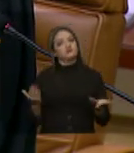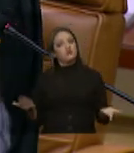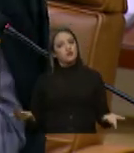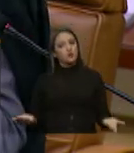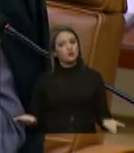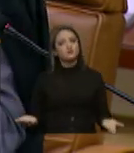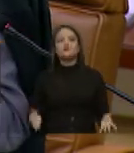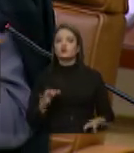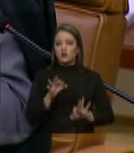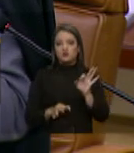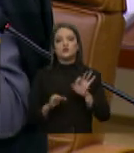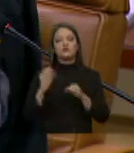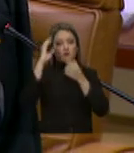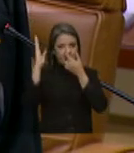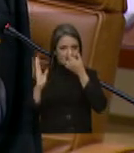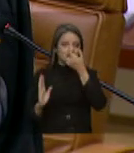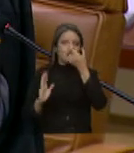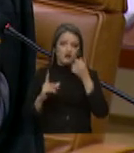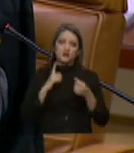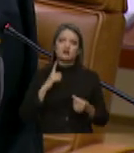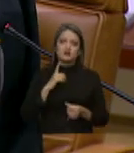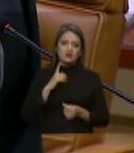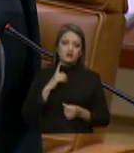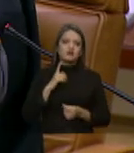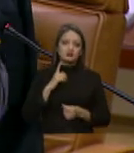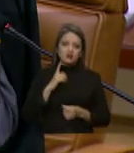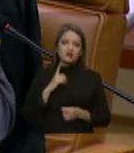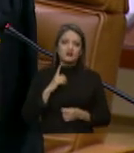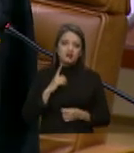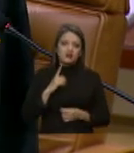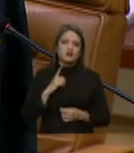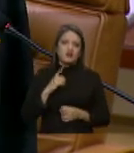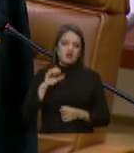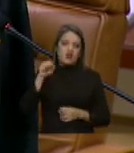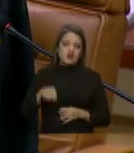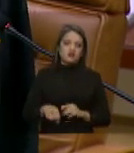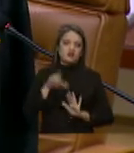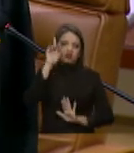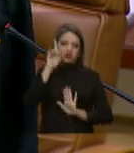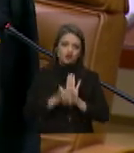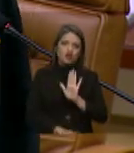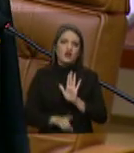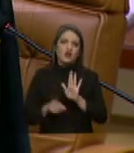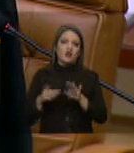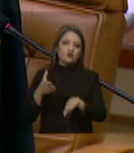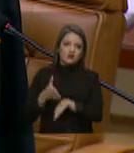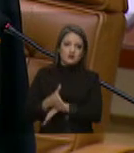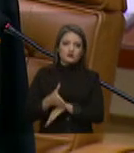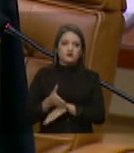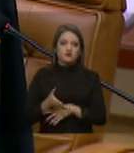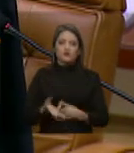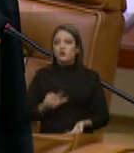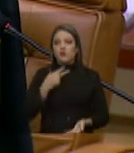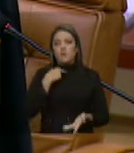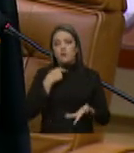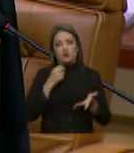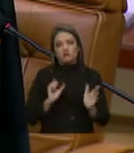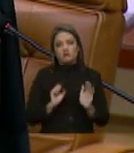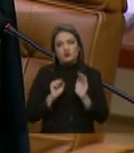a justiça brasileira tem alcance está dentro da jurisdição brasileira não se pode esconder